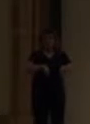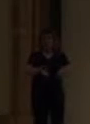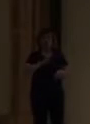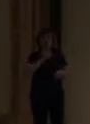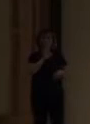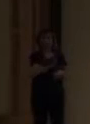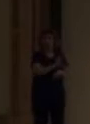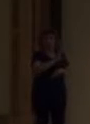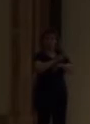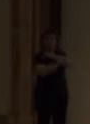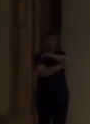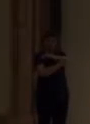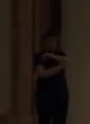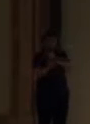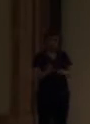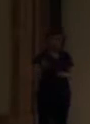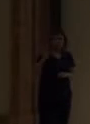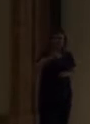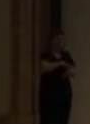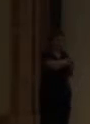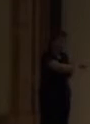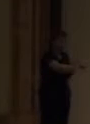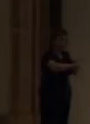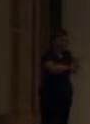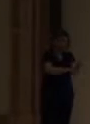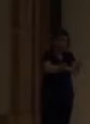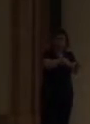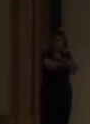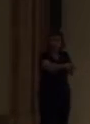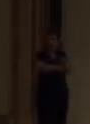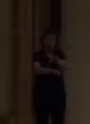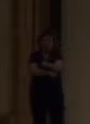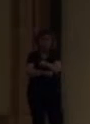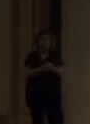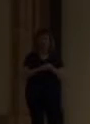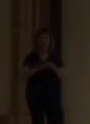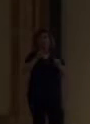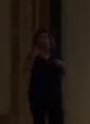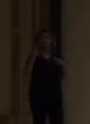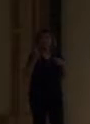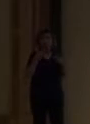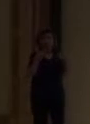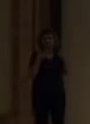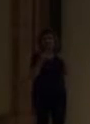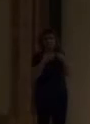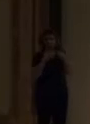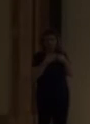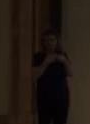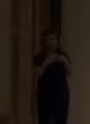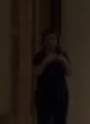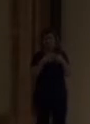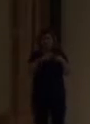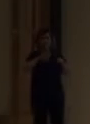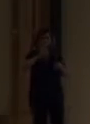do pós-Segunda Guerra, é a época dos movimentos de libertação e de descolonização